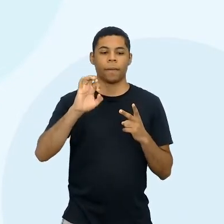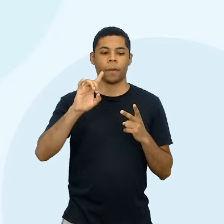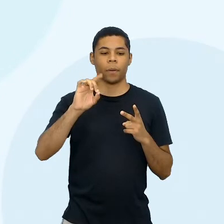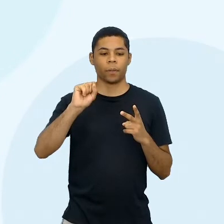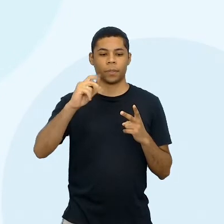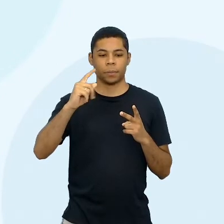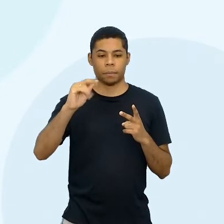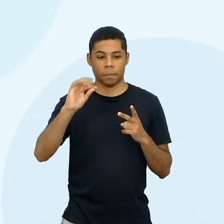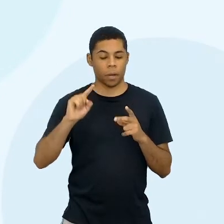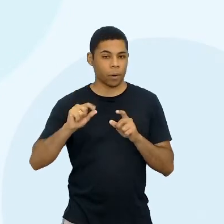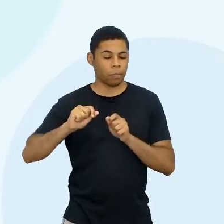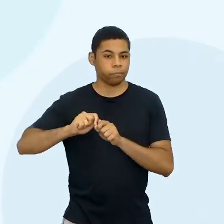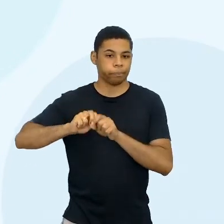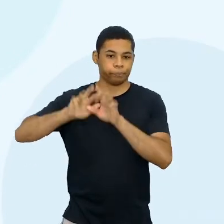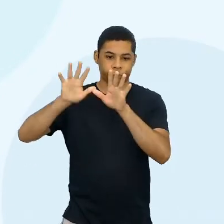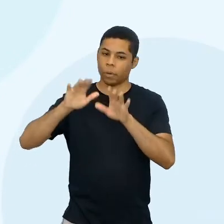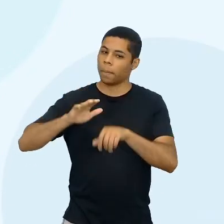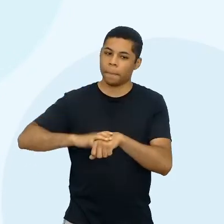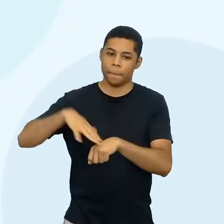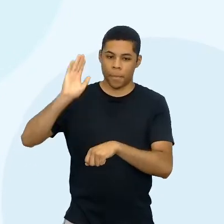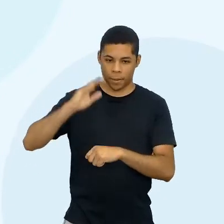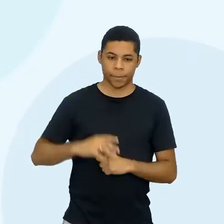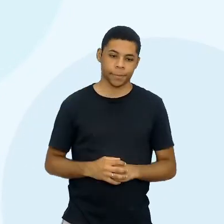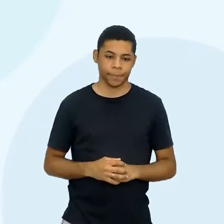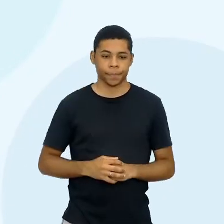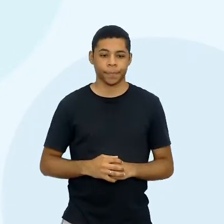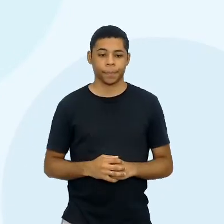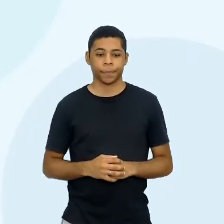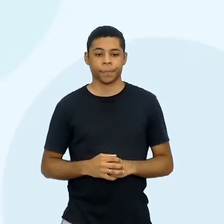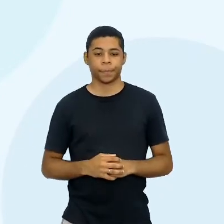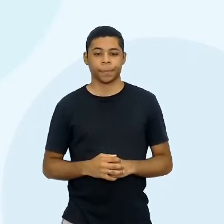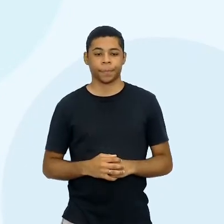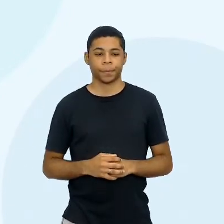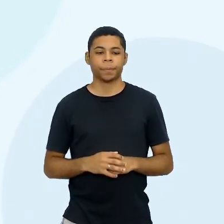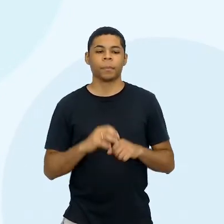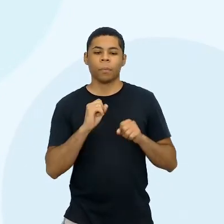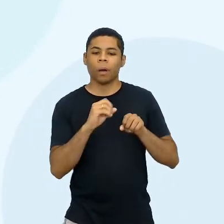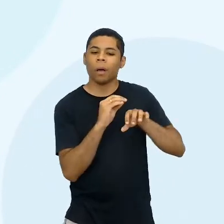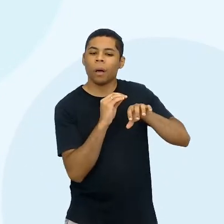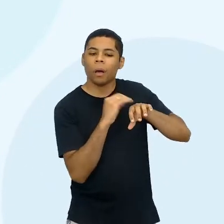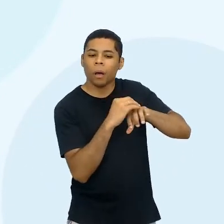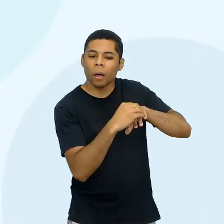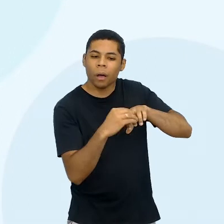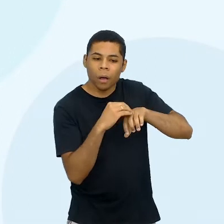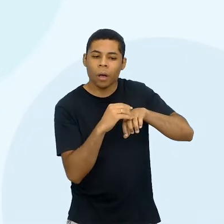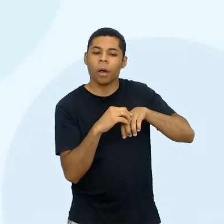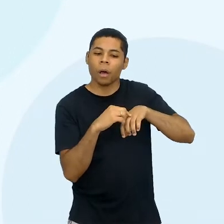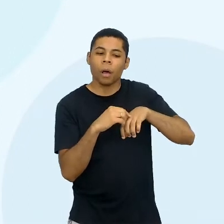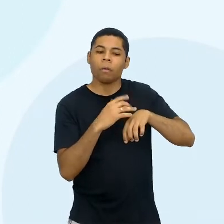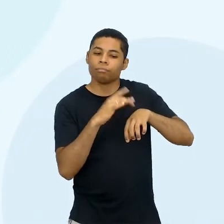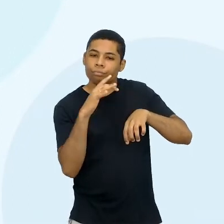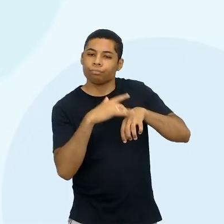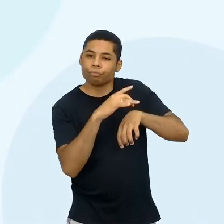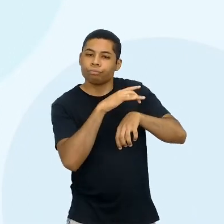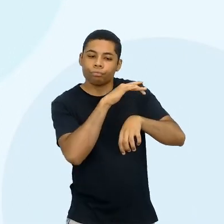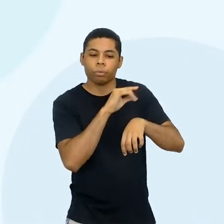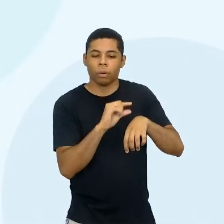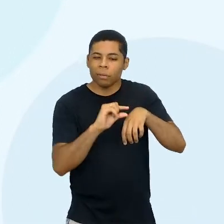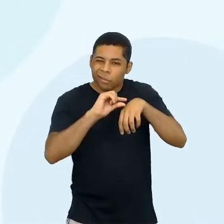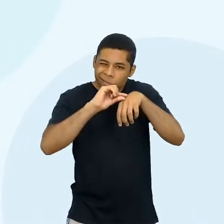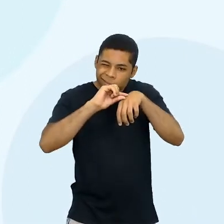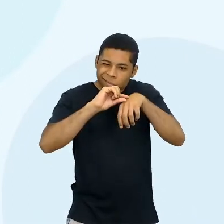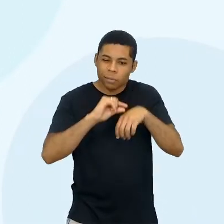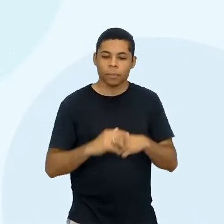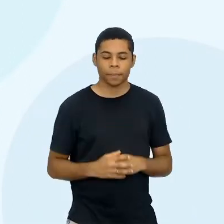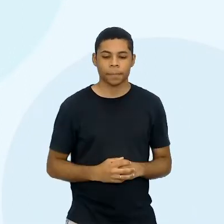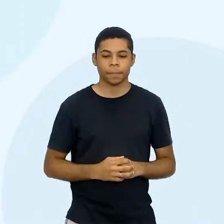grãos de cores diferentes, com alguns milímetros ou centímetros de diâmetro. Essas rochas, elas